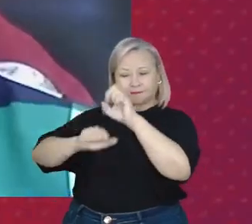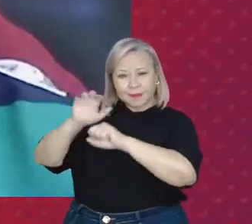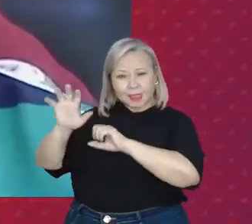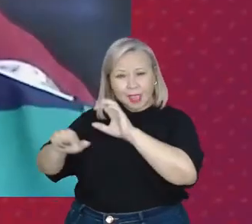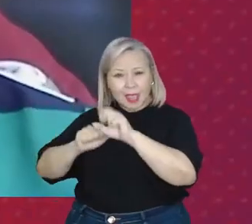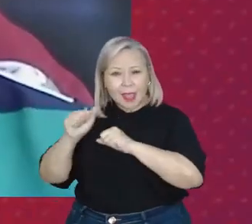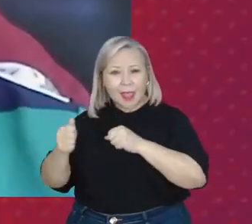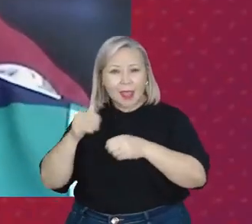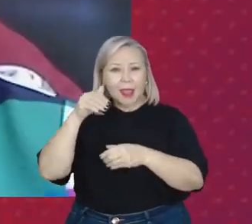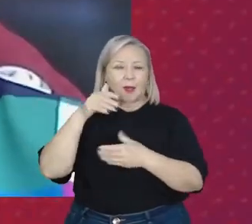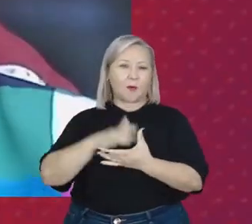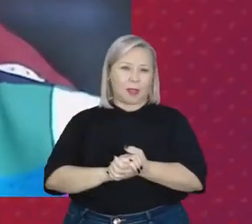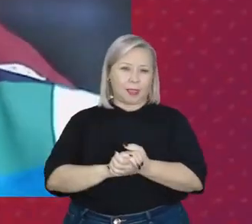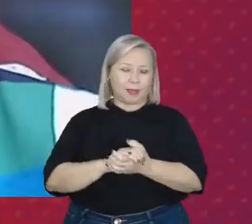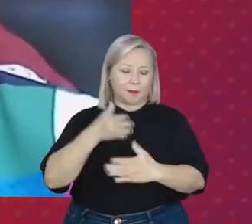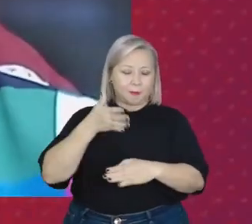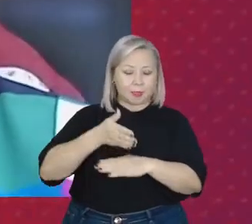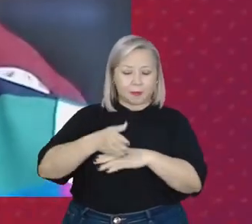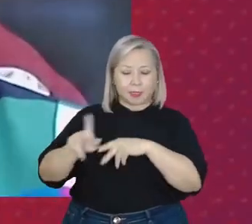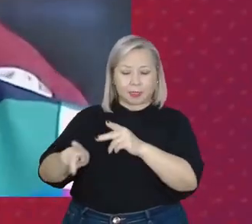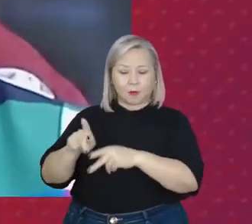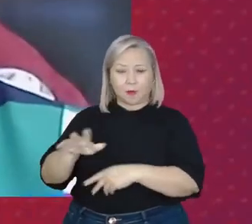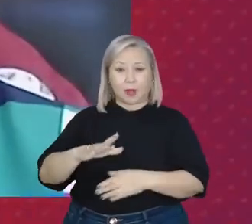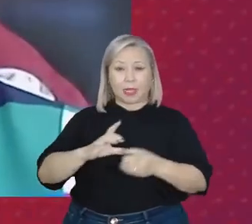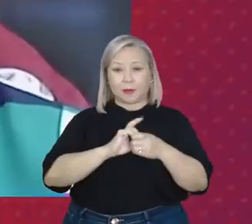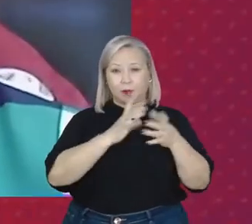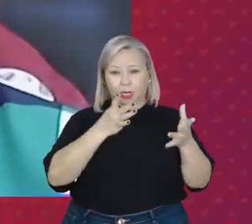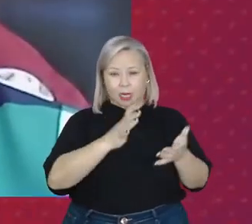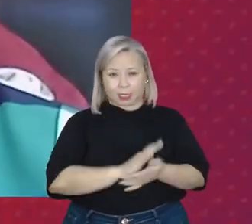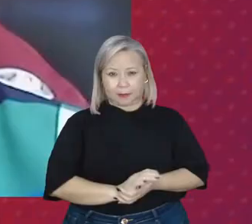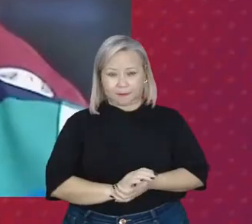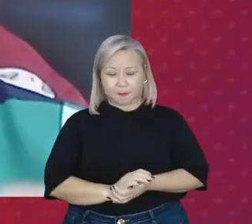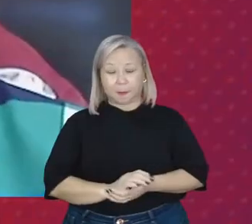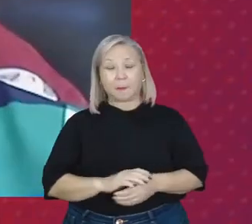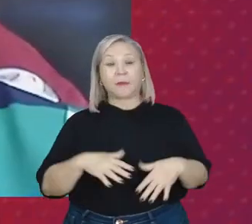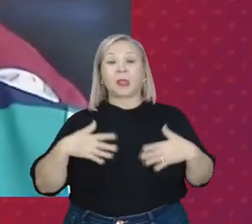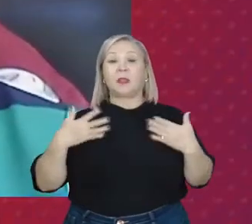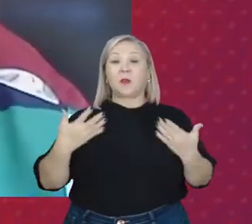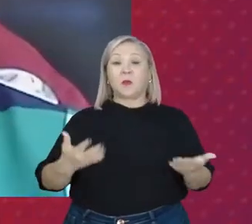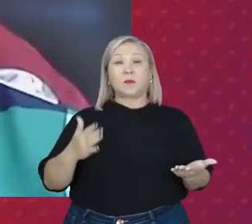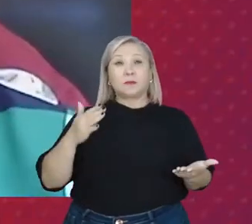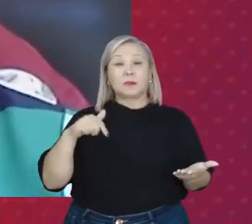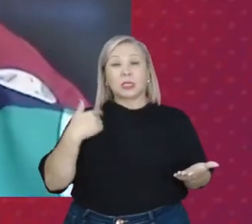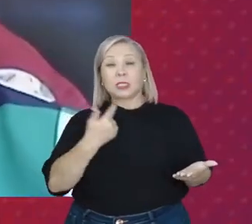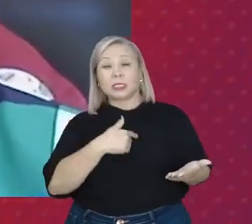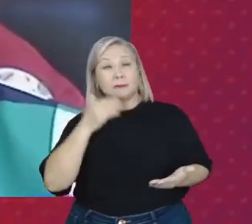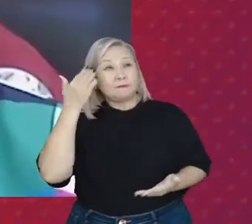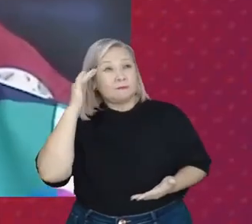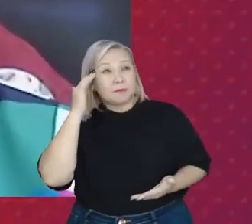popular democrático. Quando a gente se dá conta que o